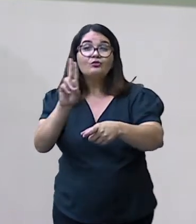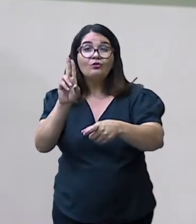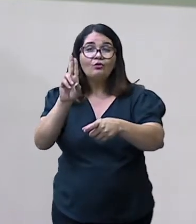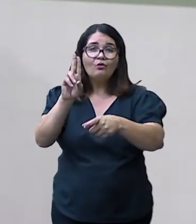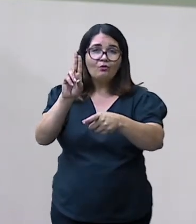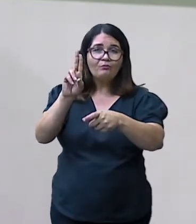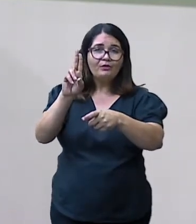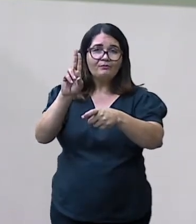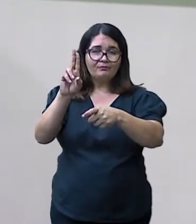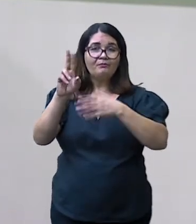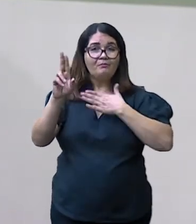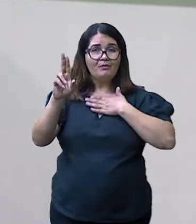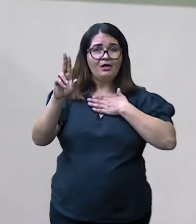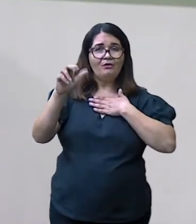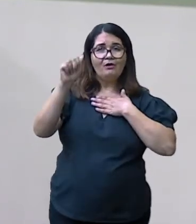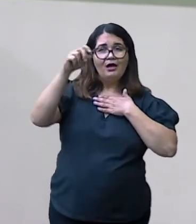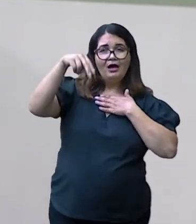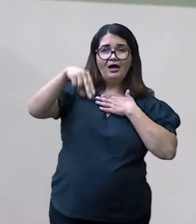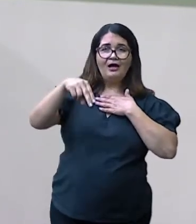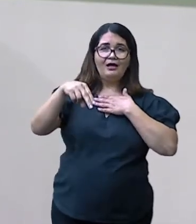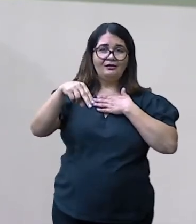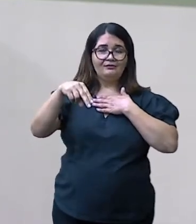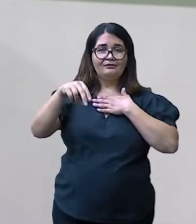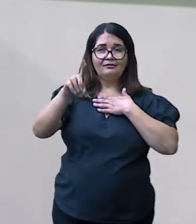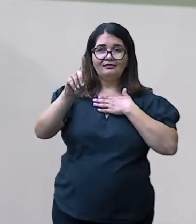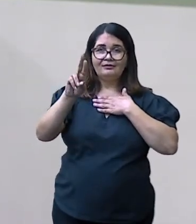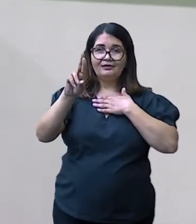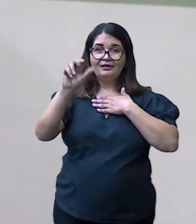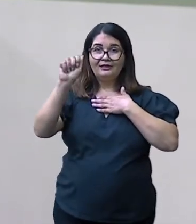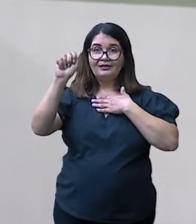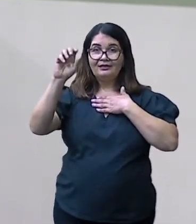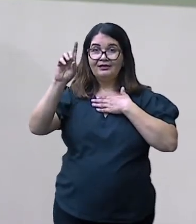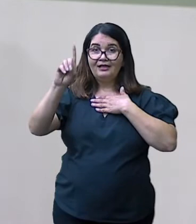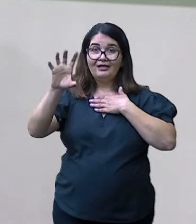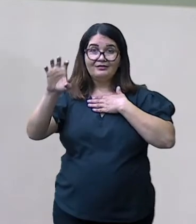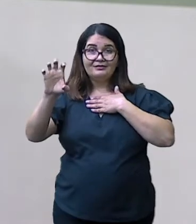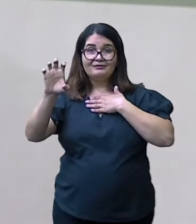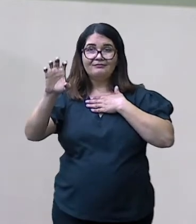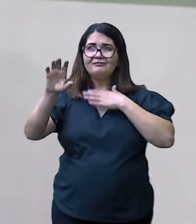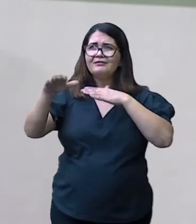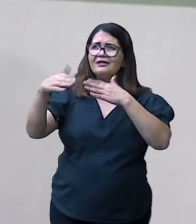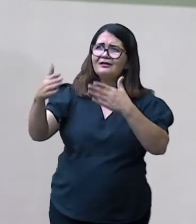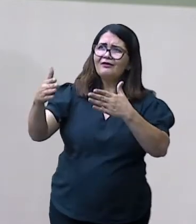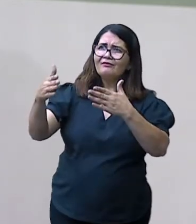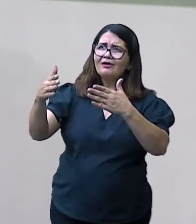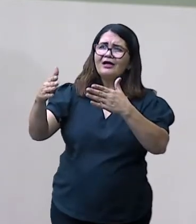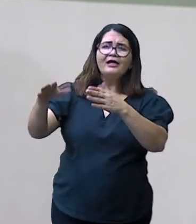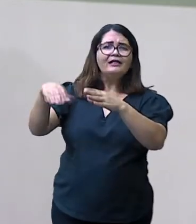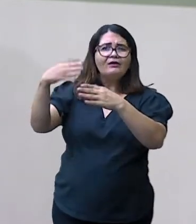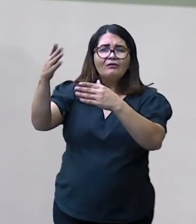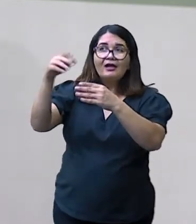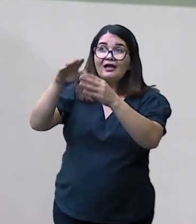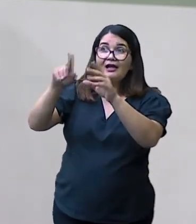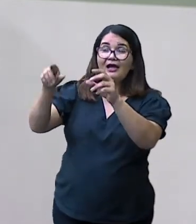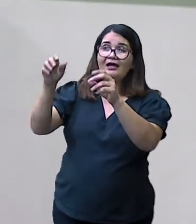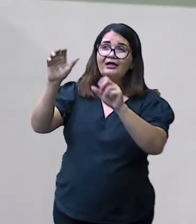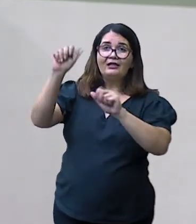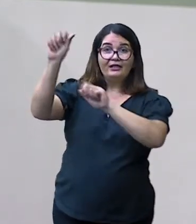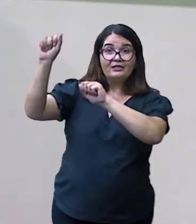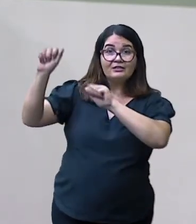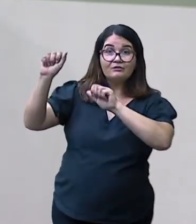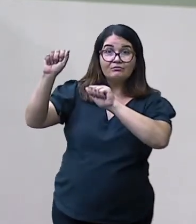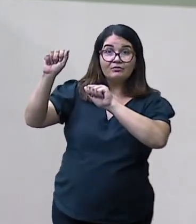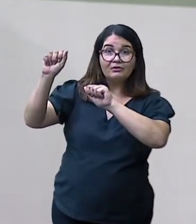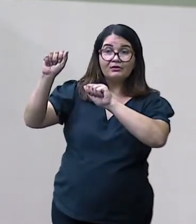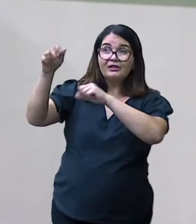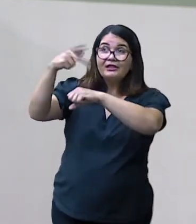foi muito bom e valeu. Então, quando eu cheguei no Brasil, eu fiquei 4 anos fazendo isso aqui. Quando eu cheguei no Brasil...